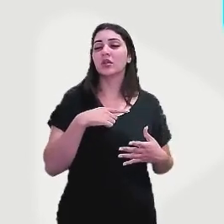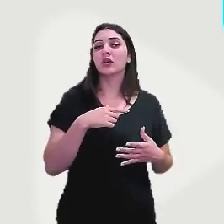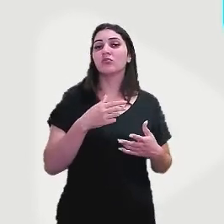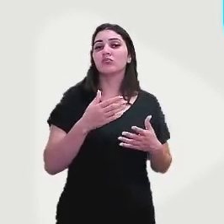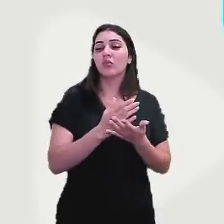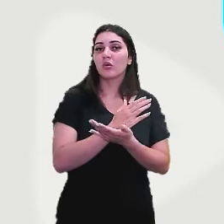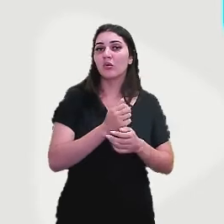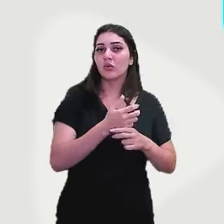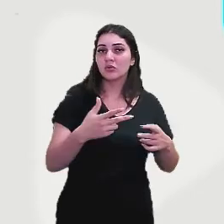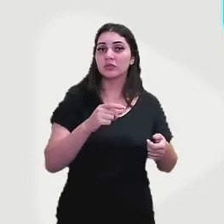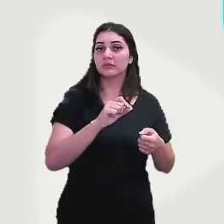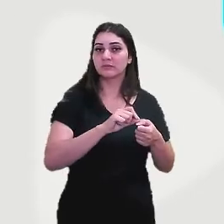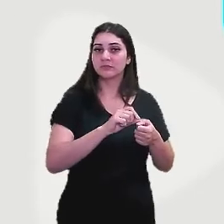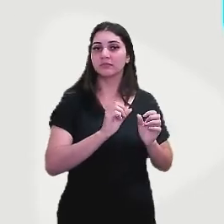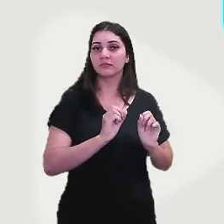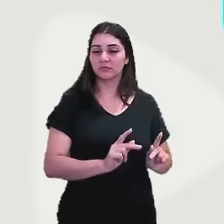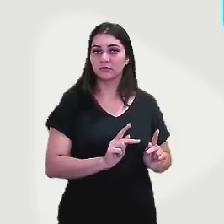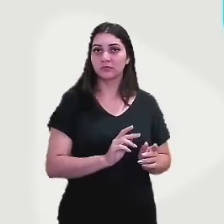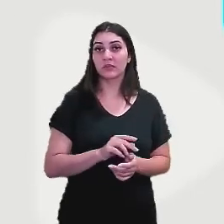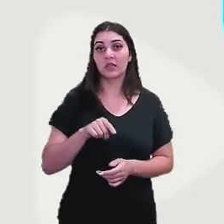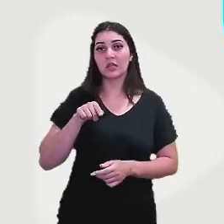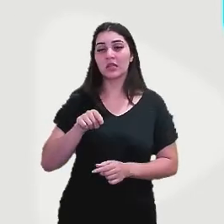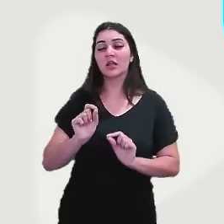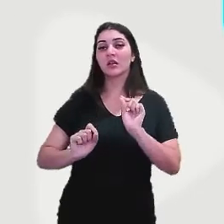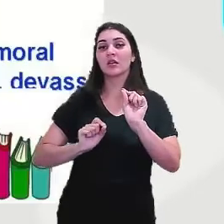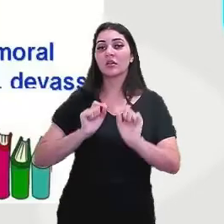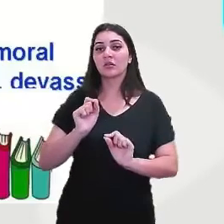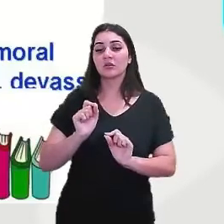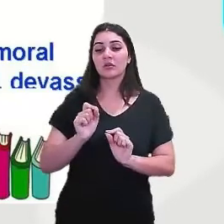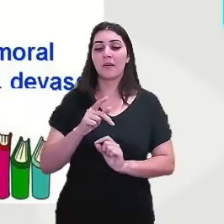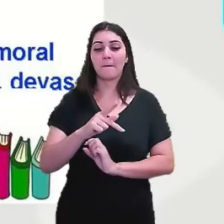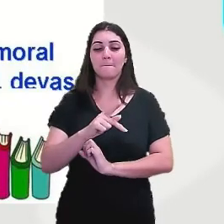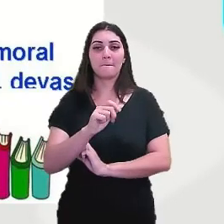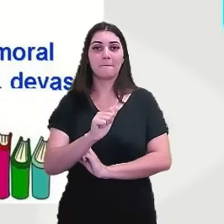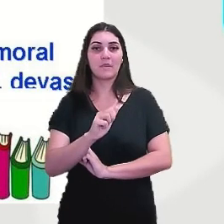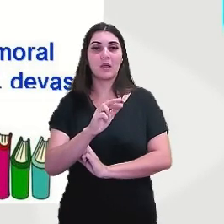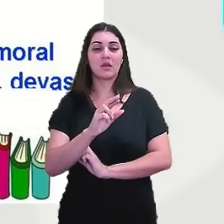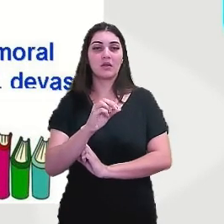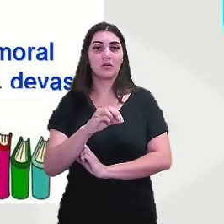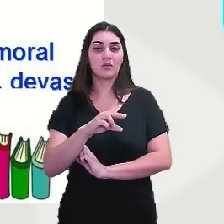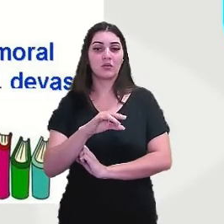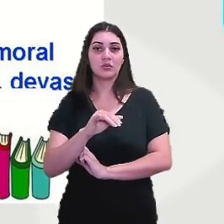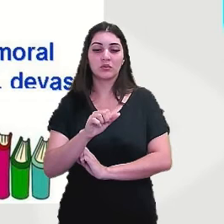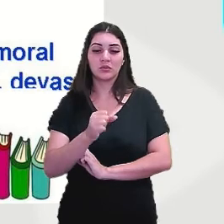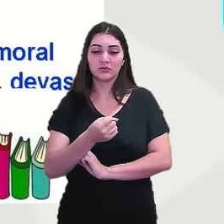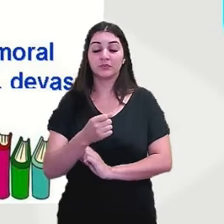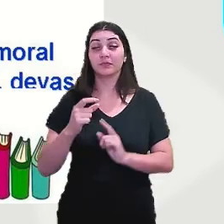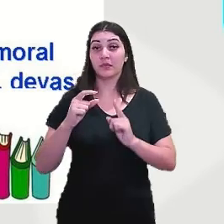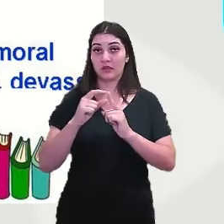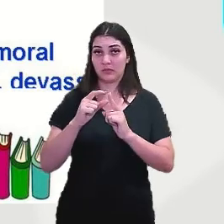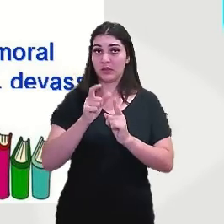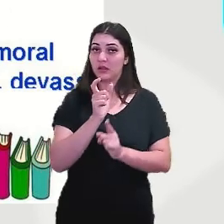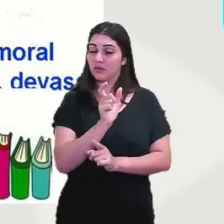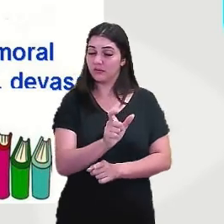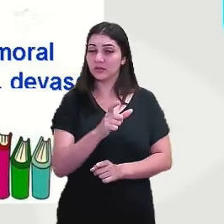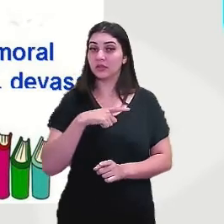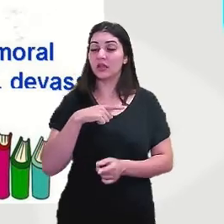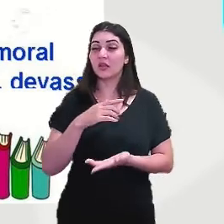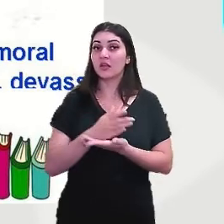prestando, tá bom? Isso aí é parônimas. Então, as palavras parônimas, né? Temos aqui